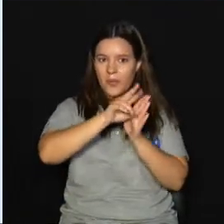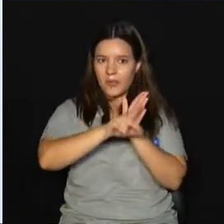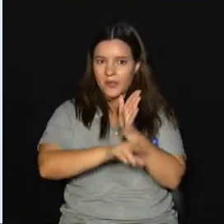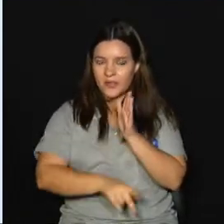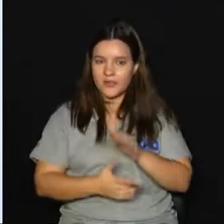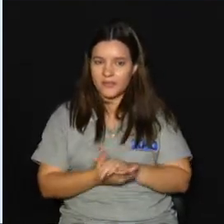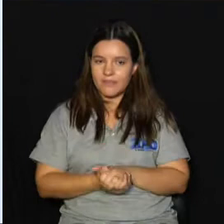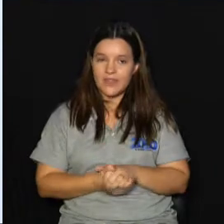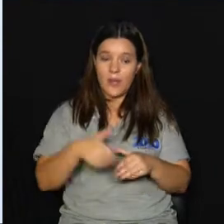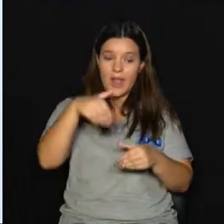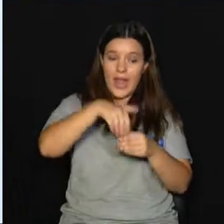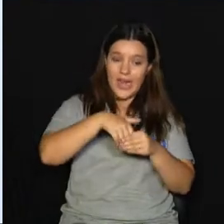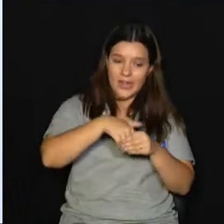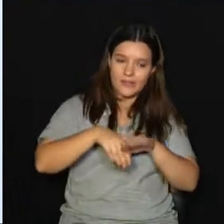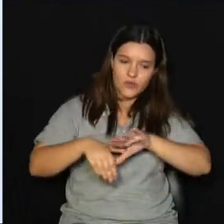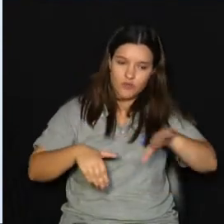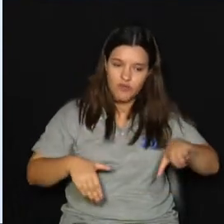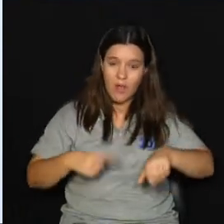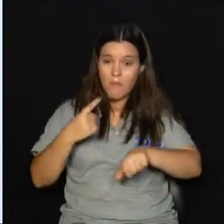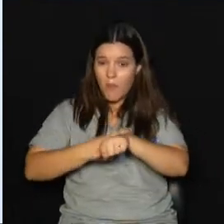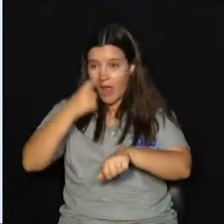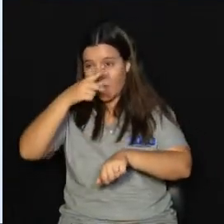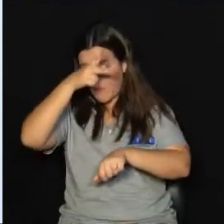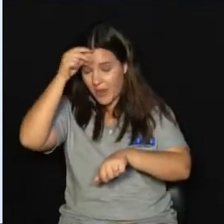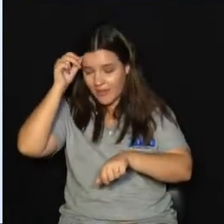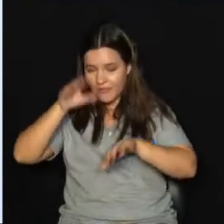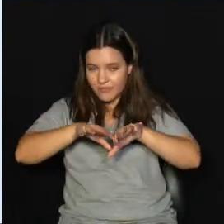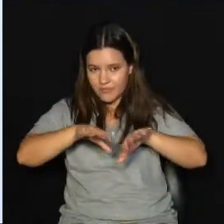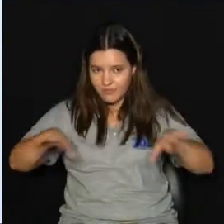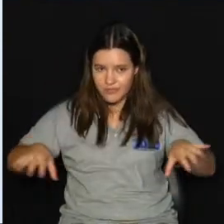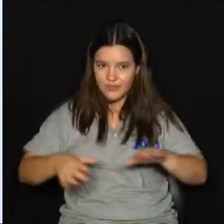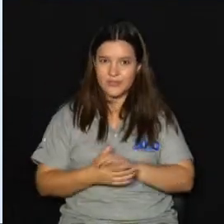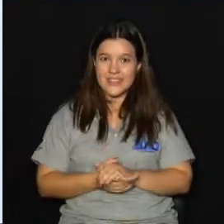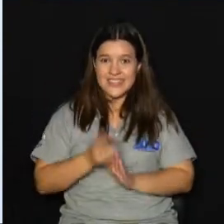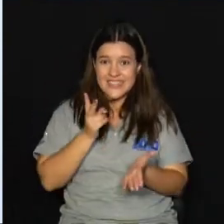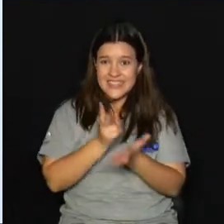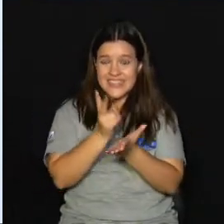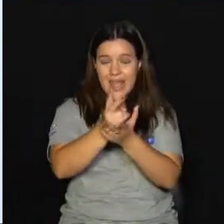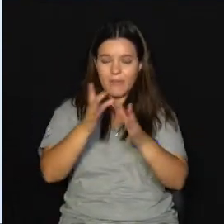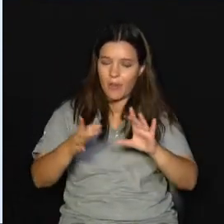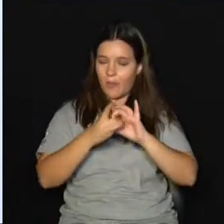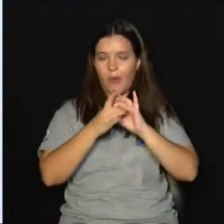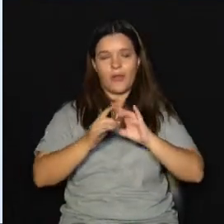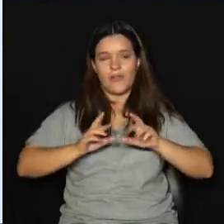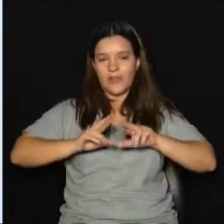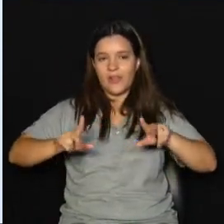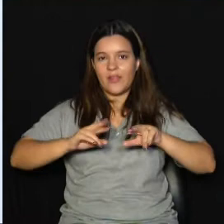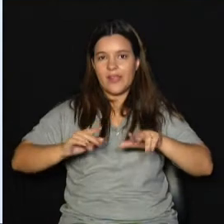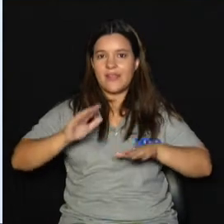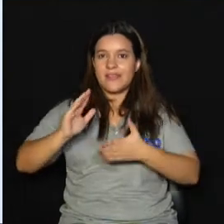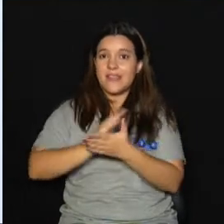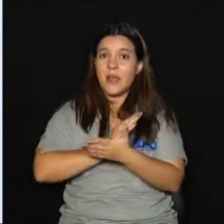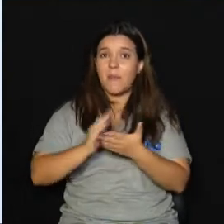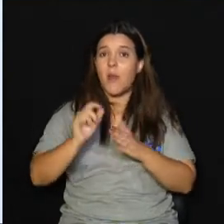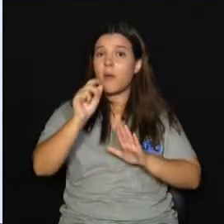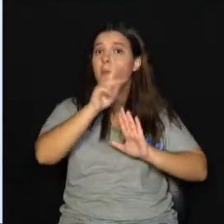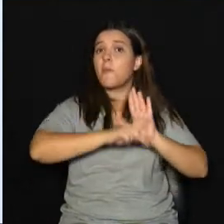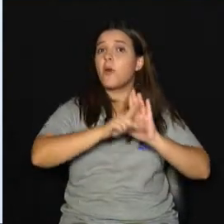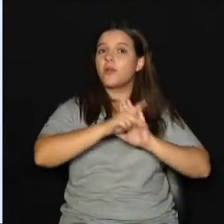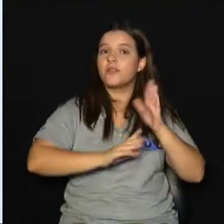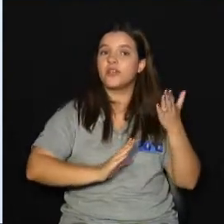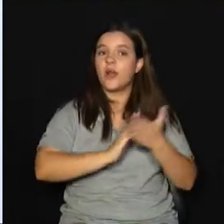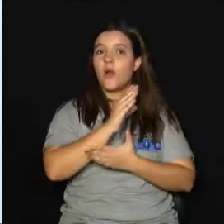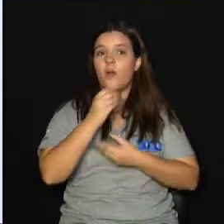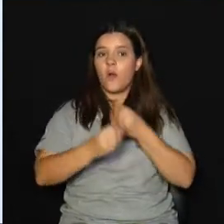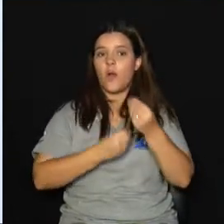não necessariamente todo mundo está junto o tempo todo. Vai depender muito do que vai ser aprovado e de como esses partidos vão se